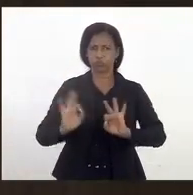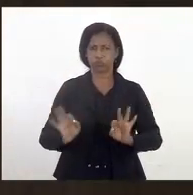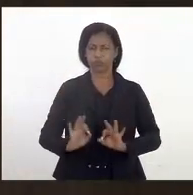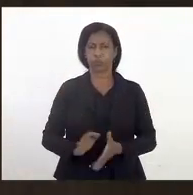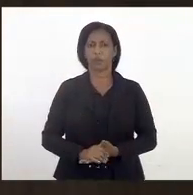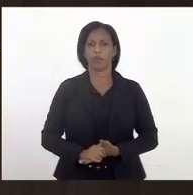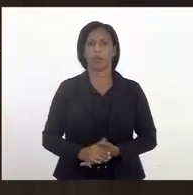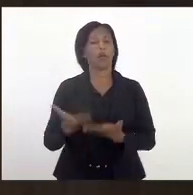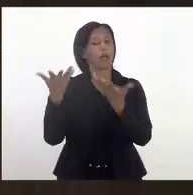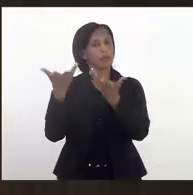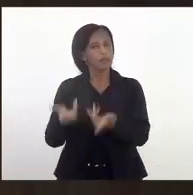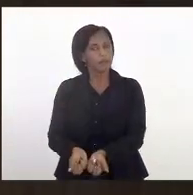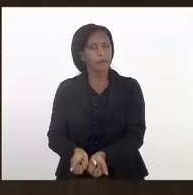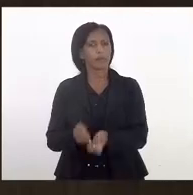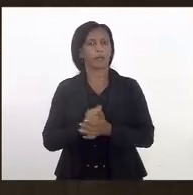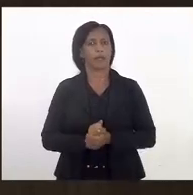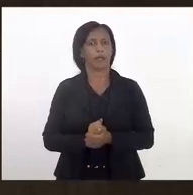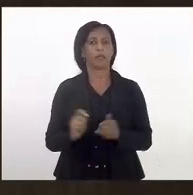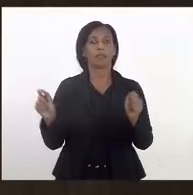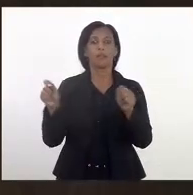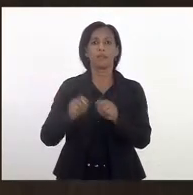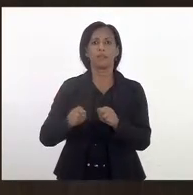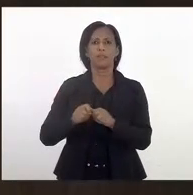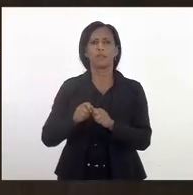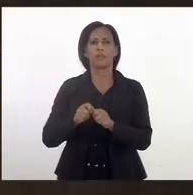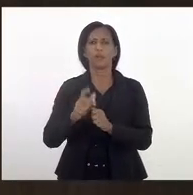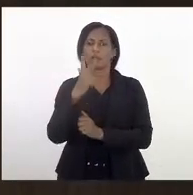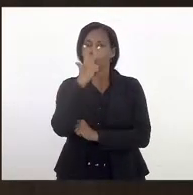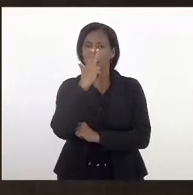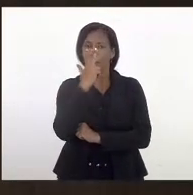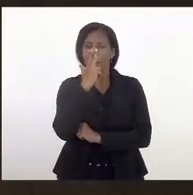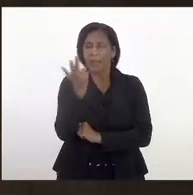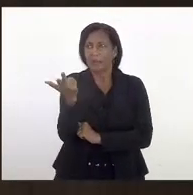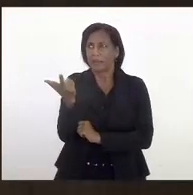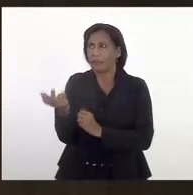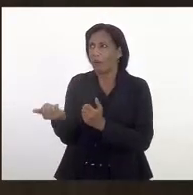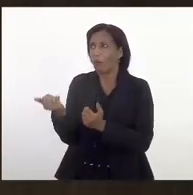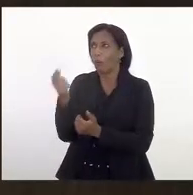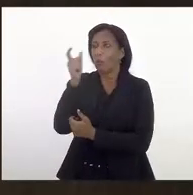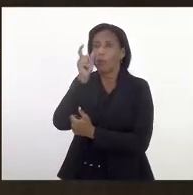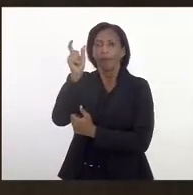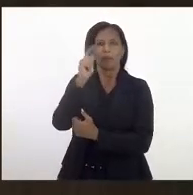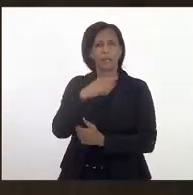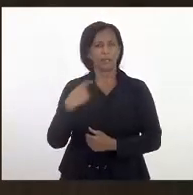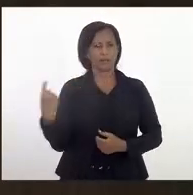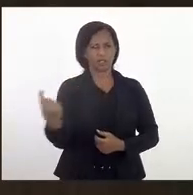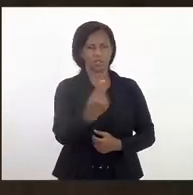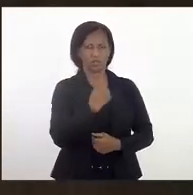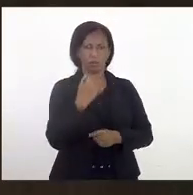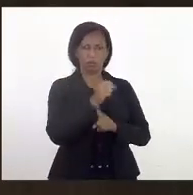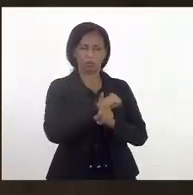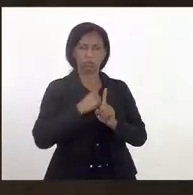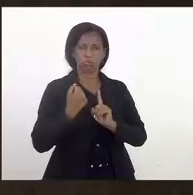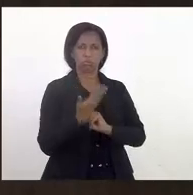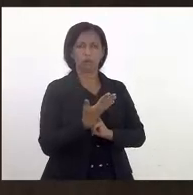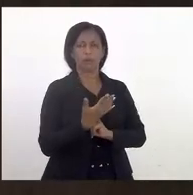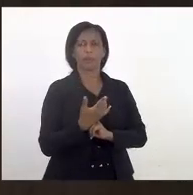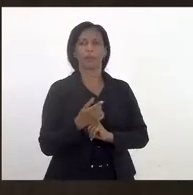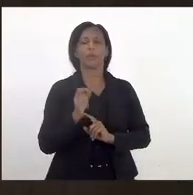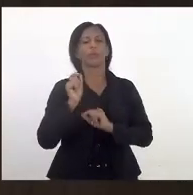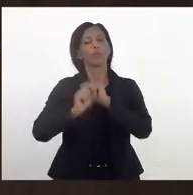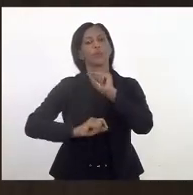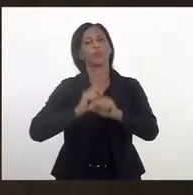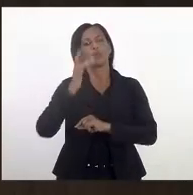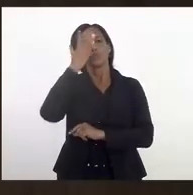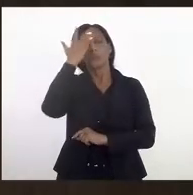alguma aceitar que façam parecer como interesses gerais da sociedade aqueles que